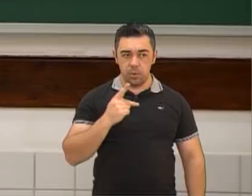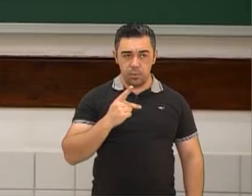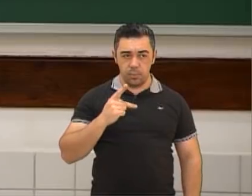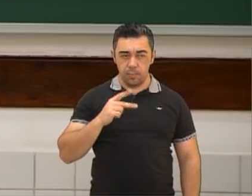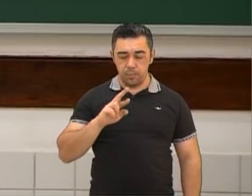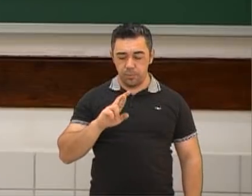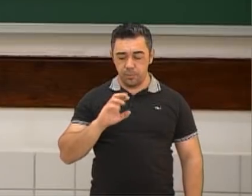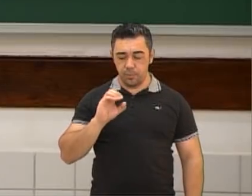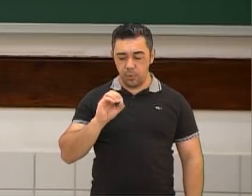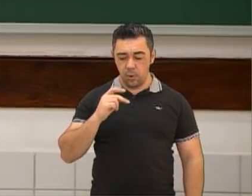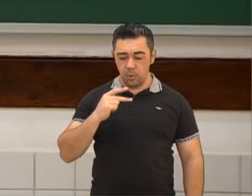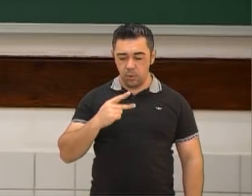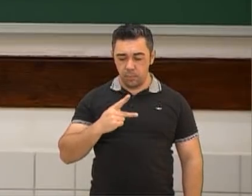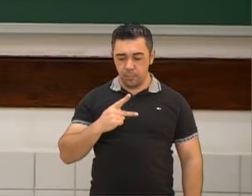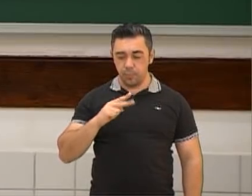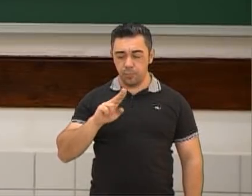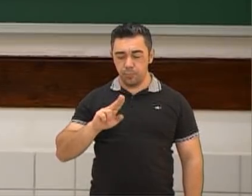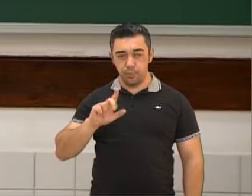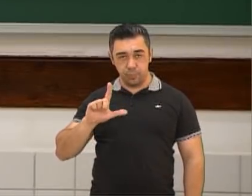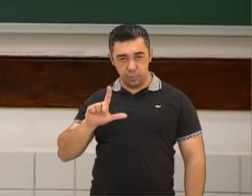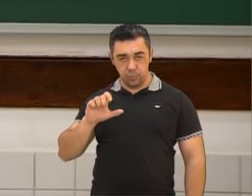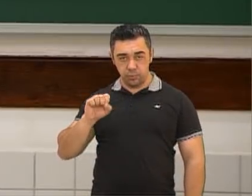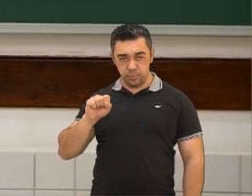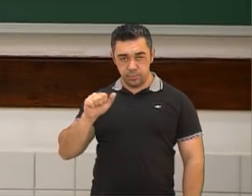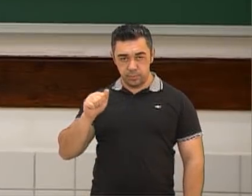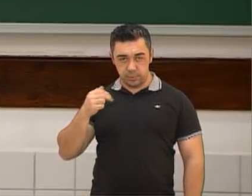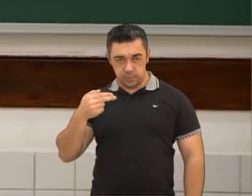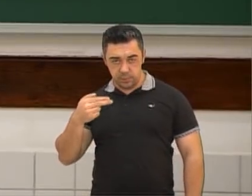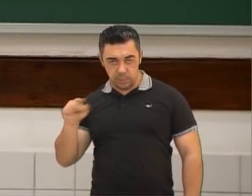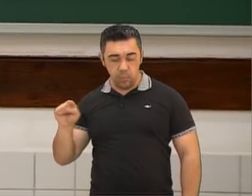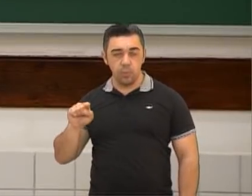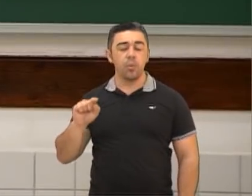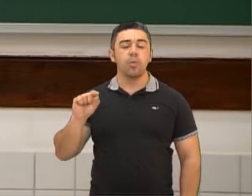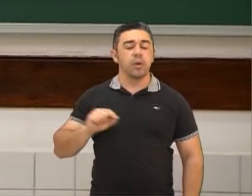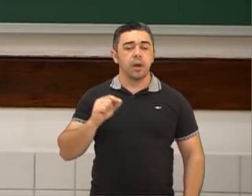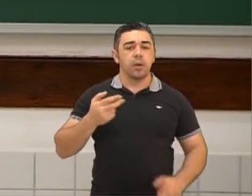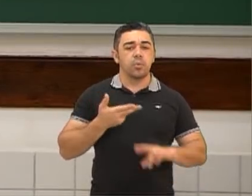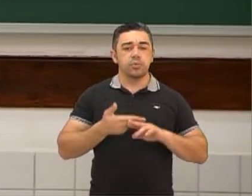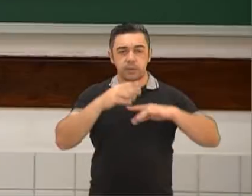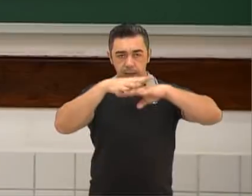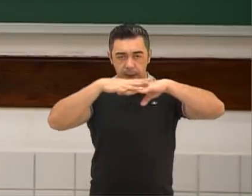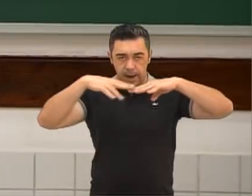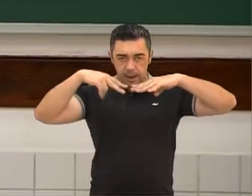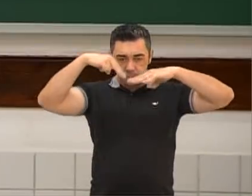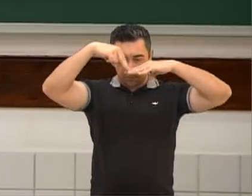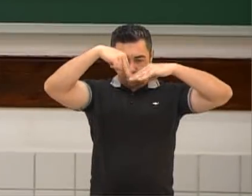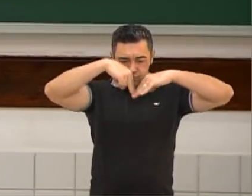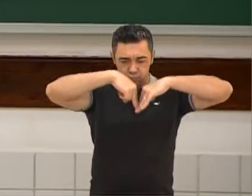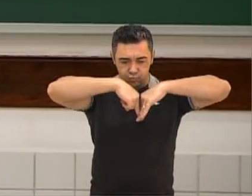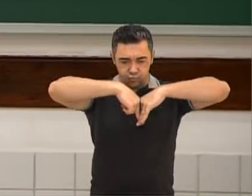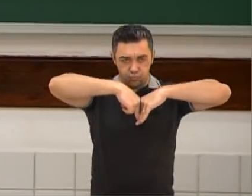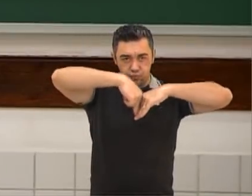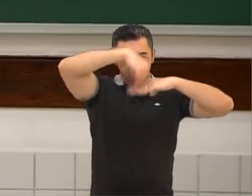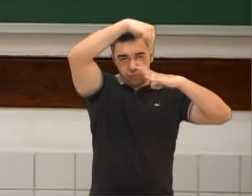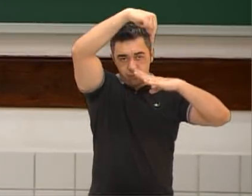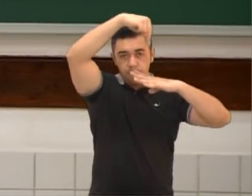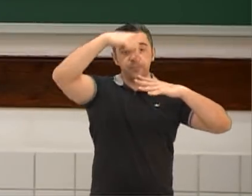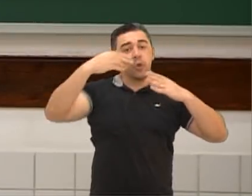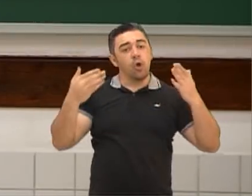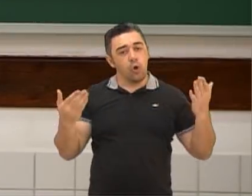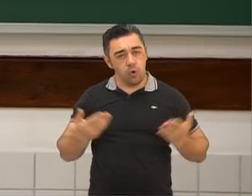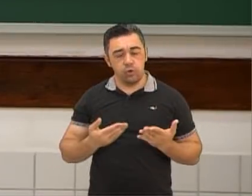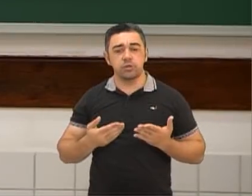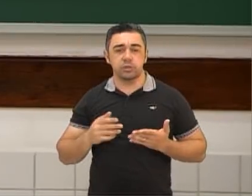como que a gente está explicando para vocês, né? Usar essa rede de proteção, hoje a cama